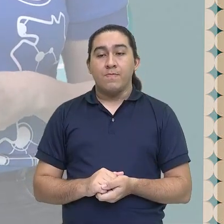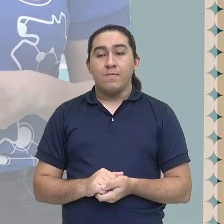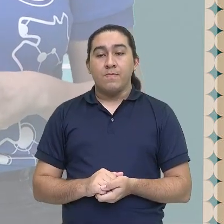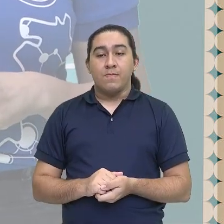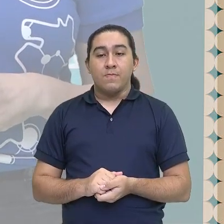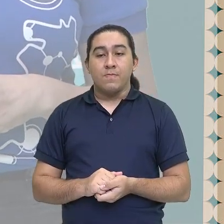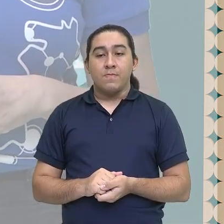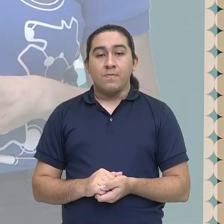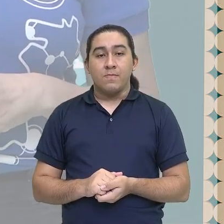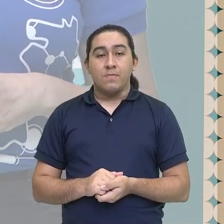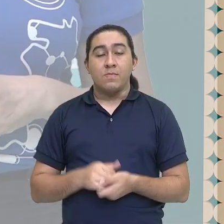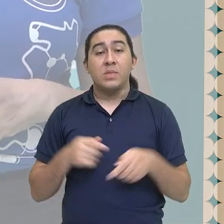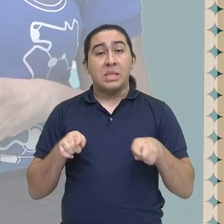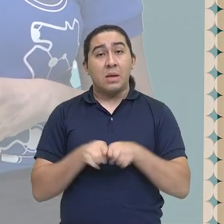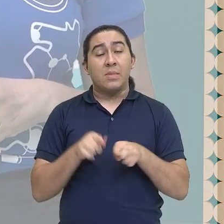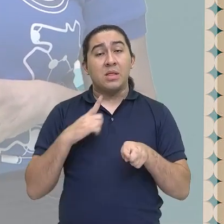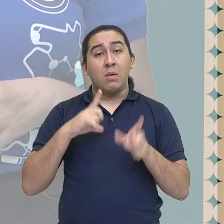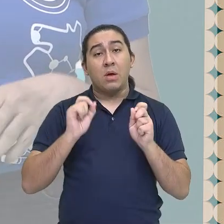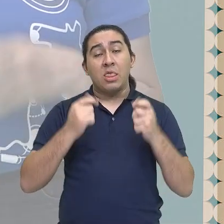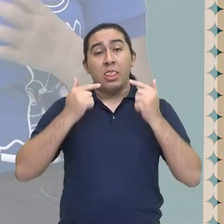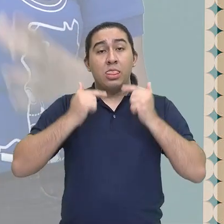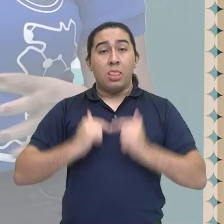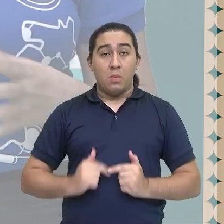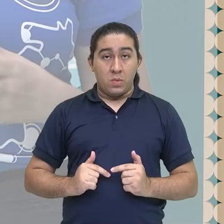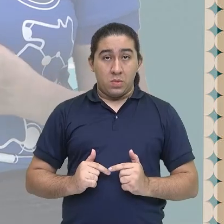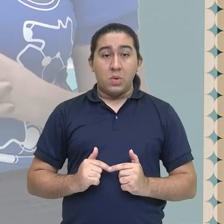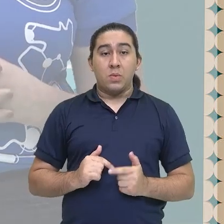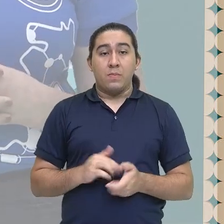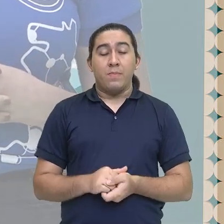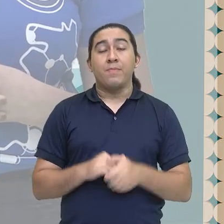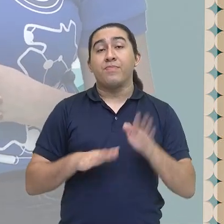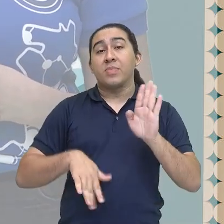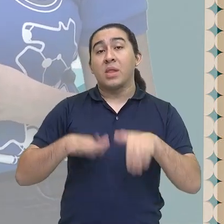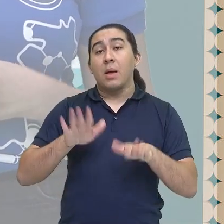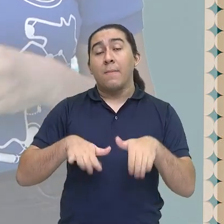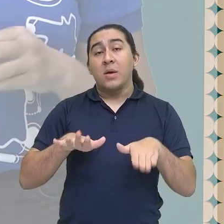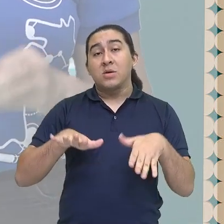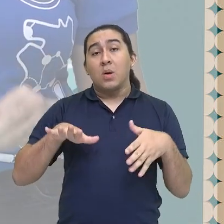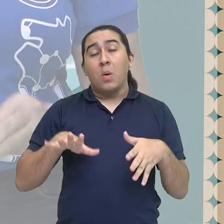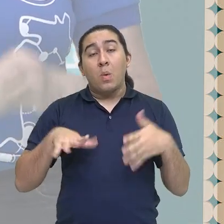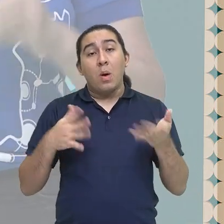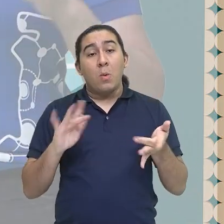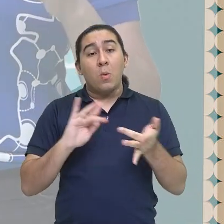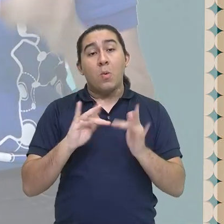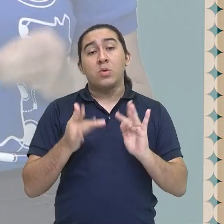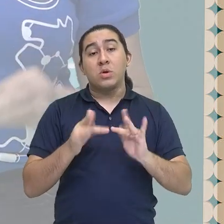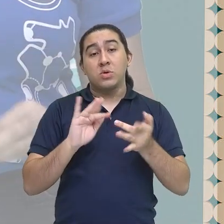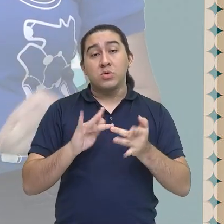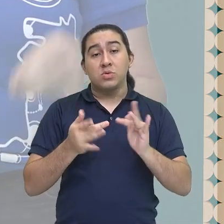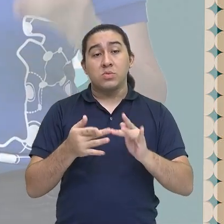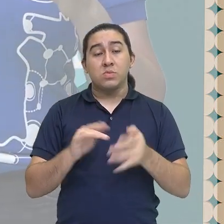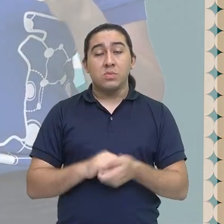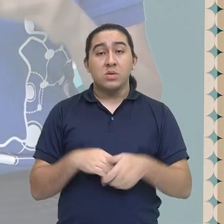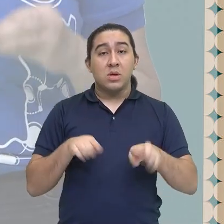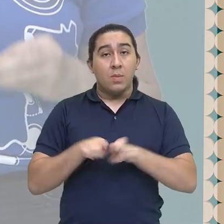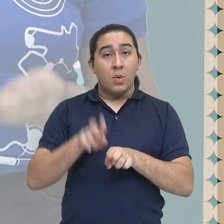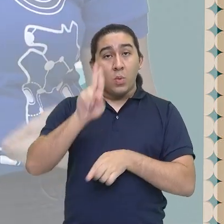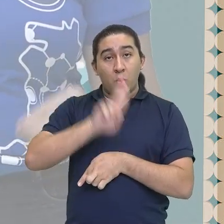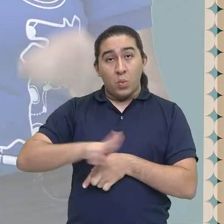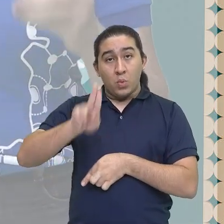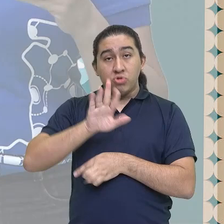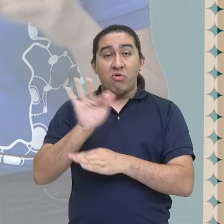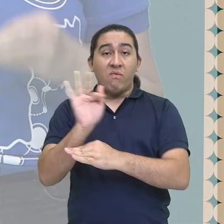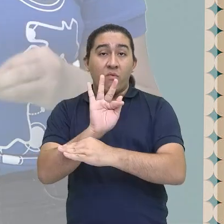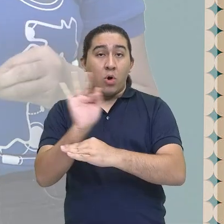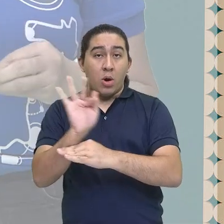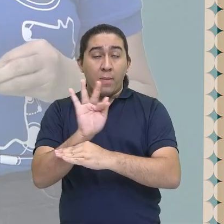O tom mais neutro, né, dependendo da situação, o uso de um tom de voz mais